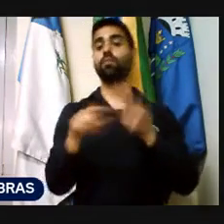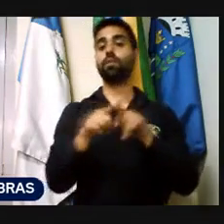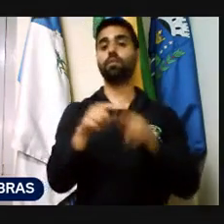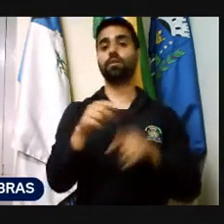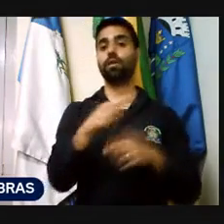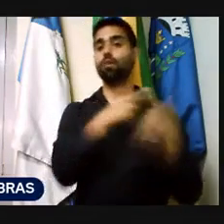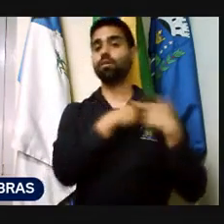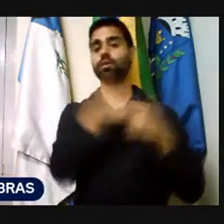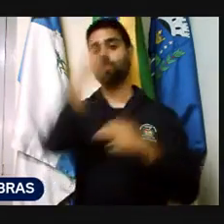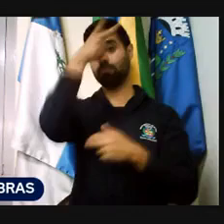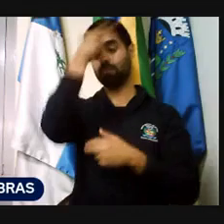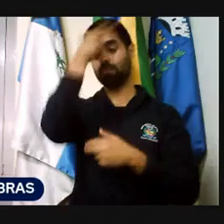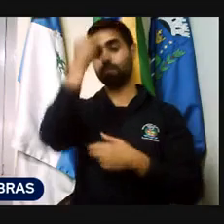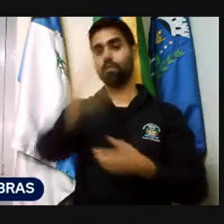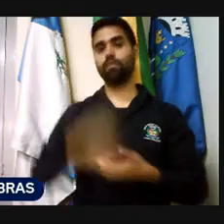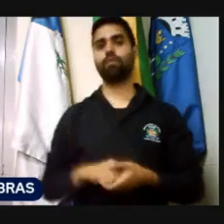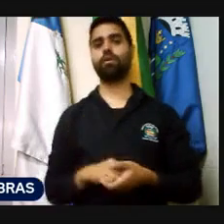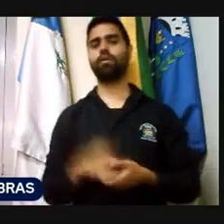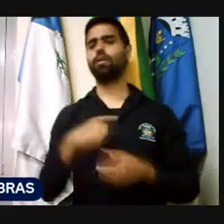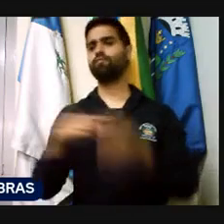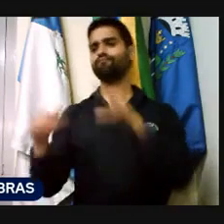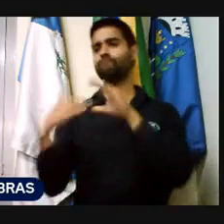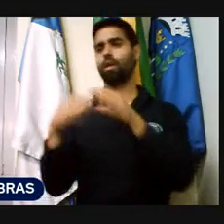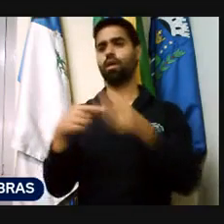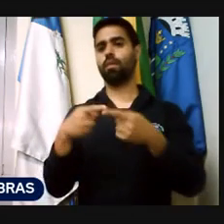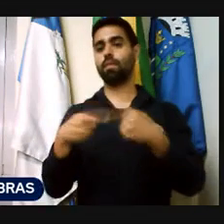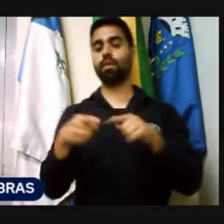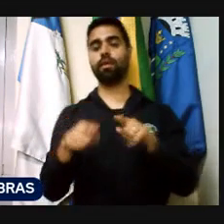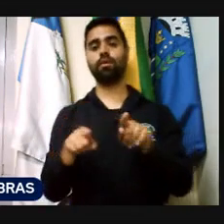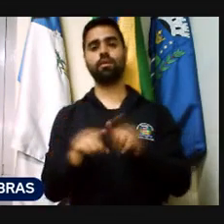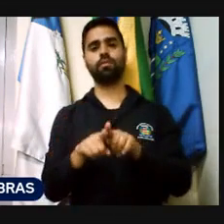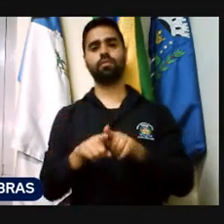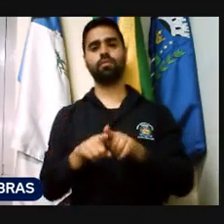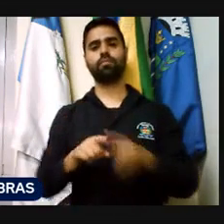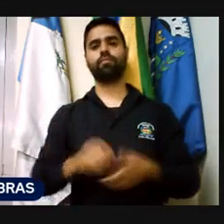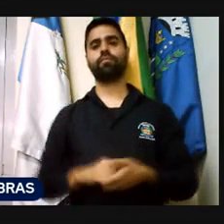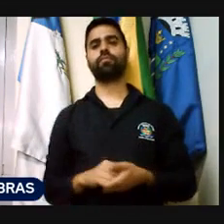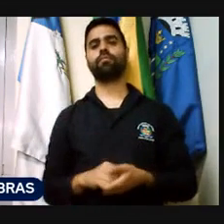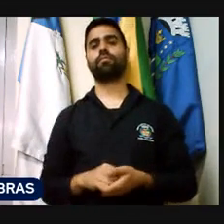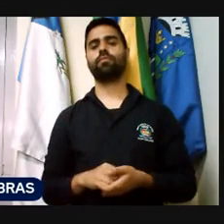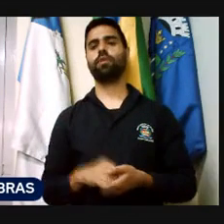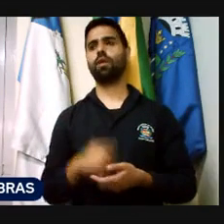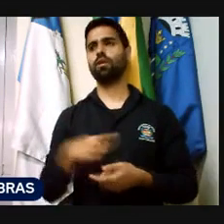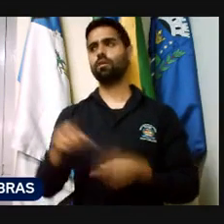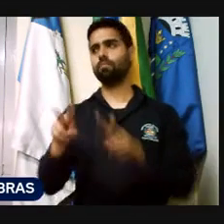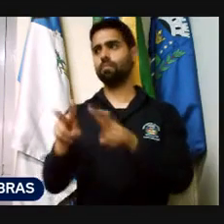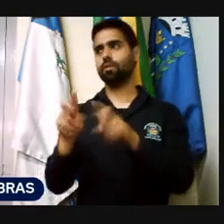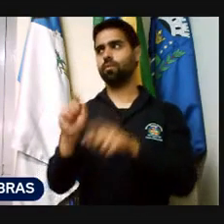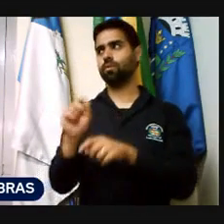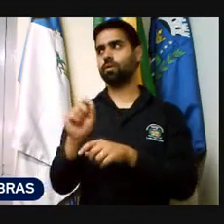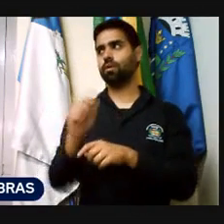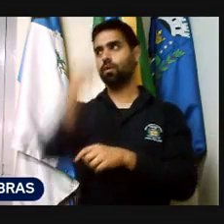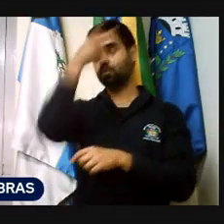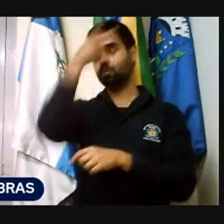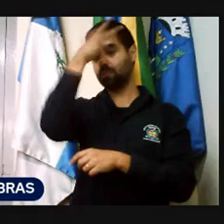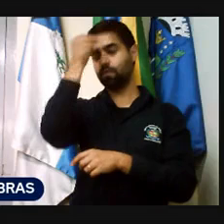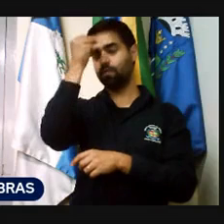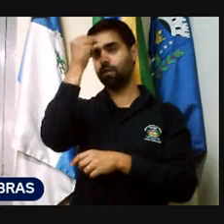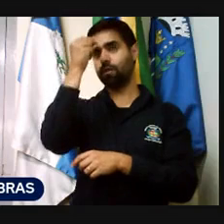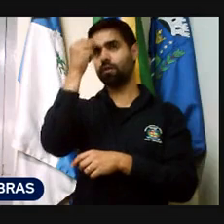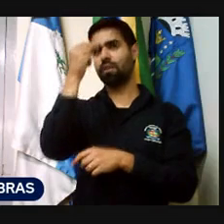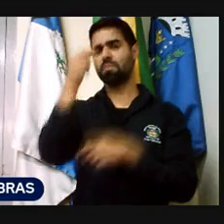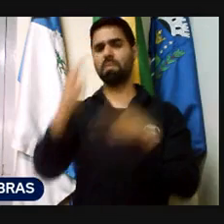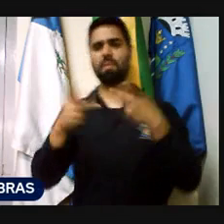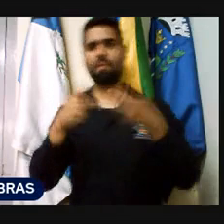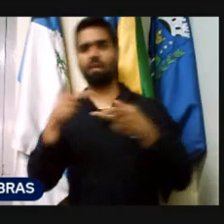prefeito, que mandou a matéria, e a gente percebe que o prefeito ele não é muito de